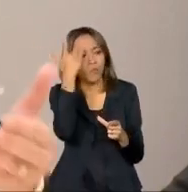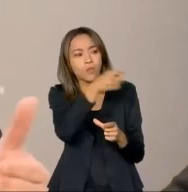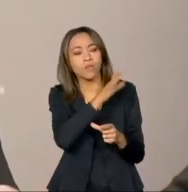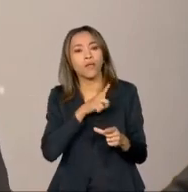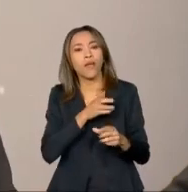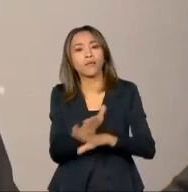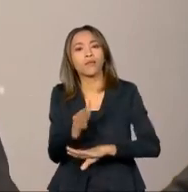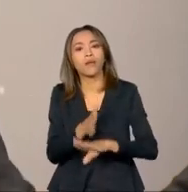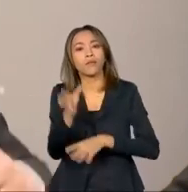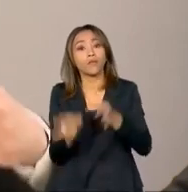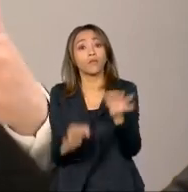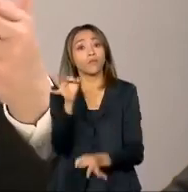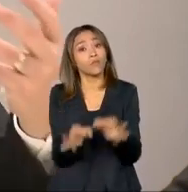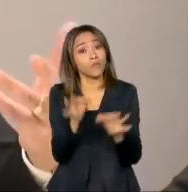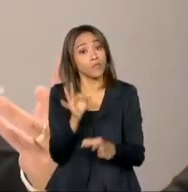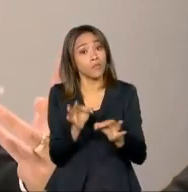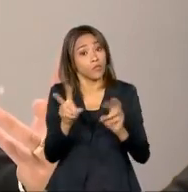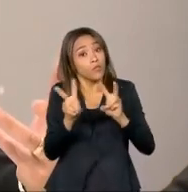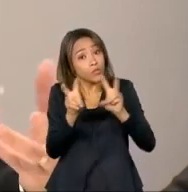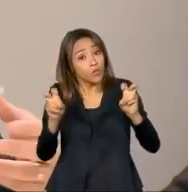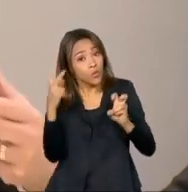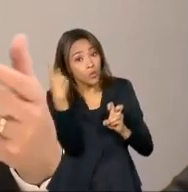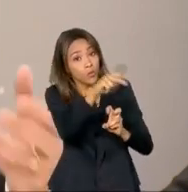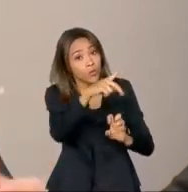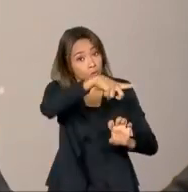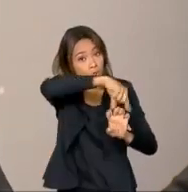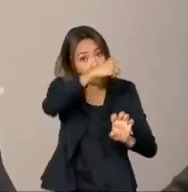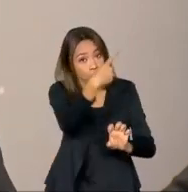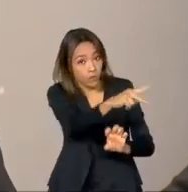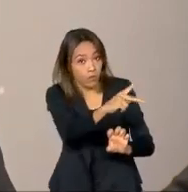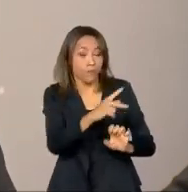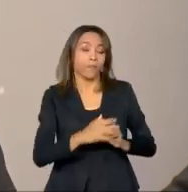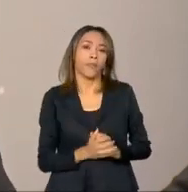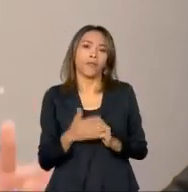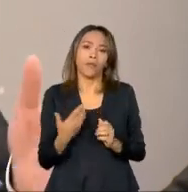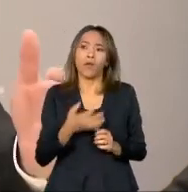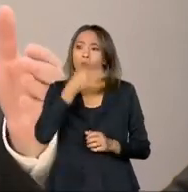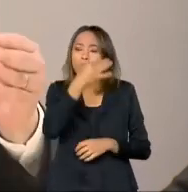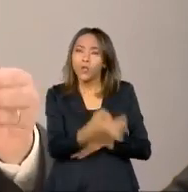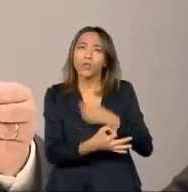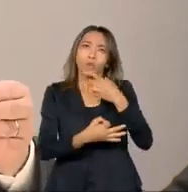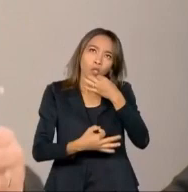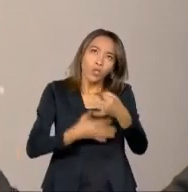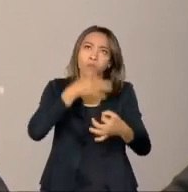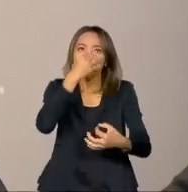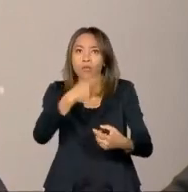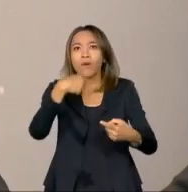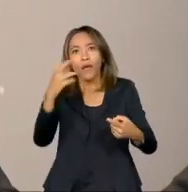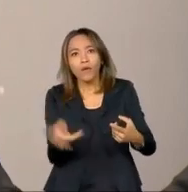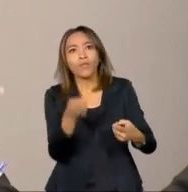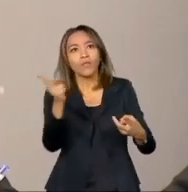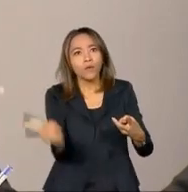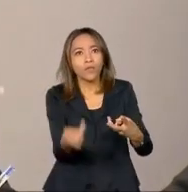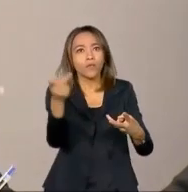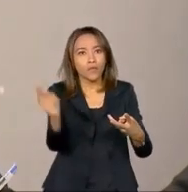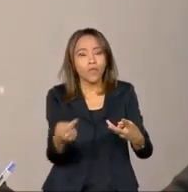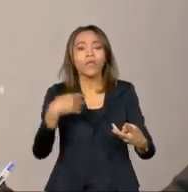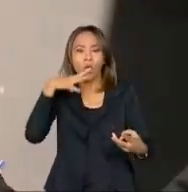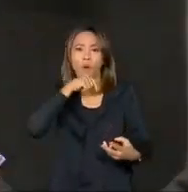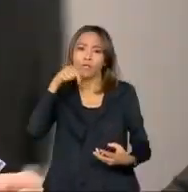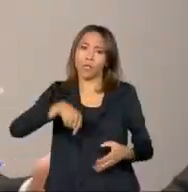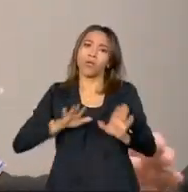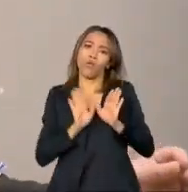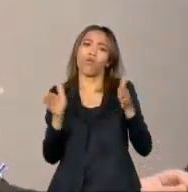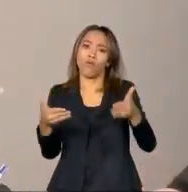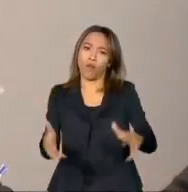tribunal específico também. Então, a cada instante vai surgindo sugestões e eu acho que o fórum é adequado para isso. Quero finalizar dizendo